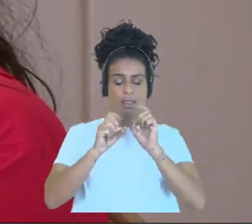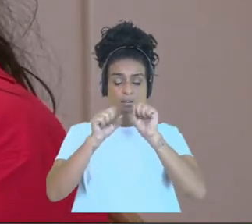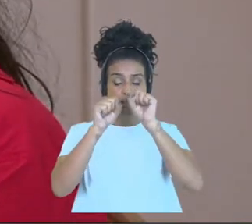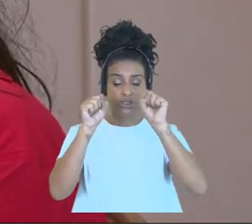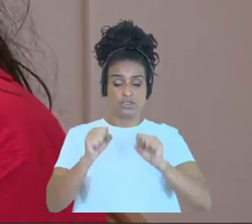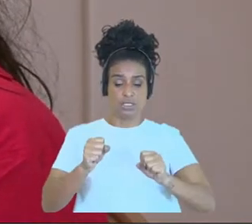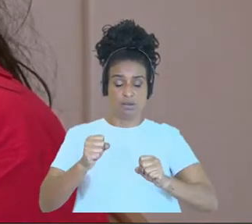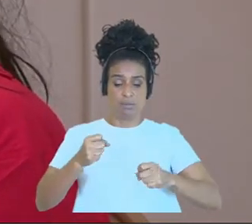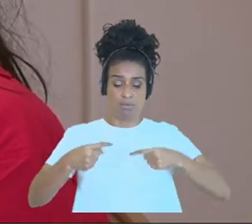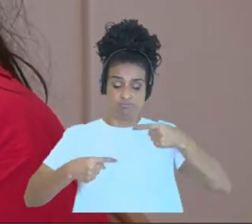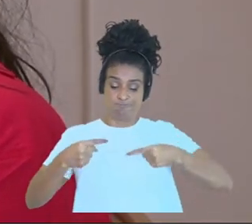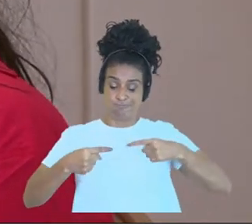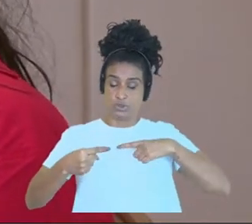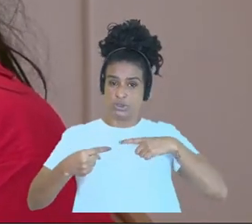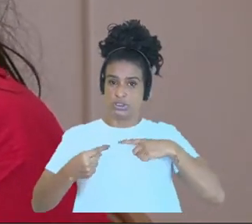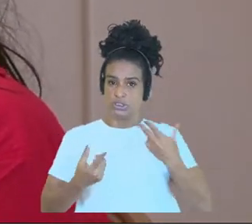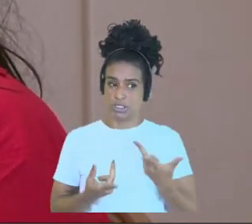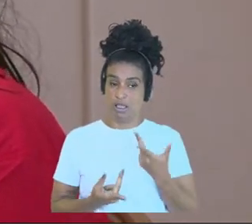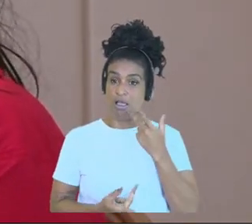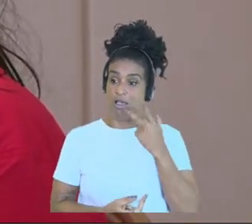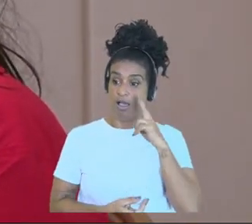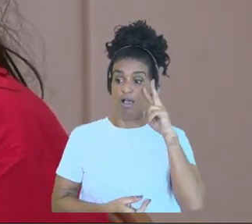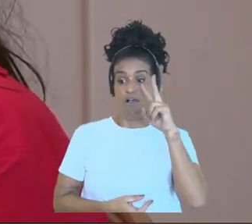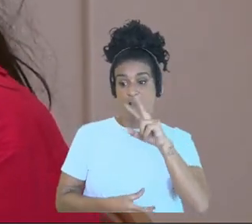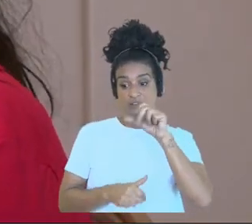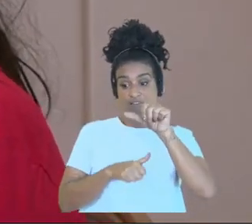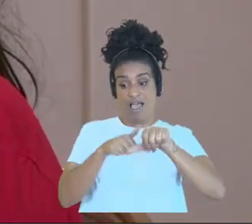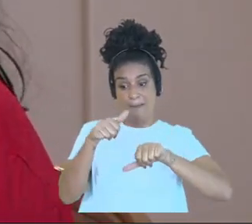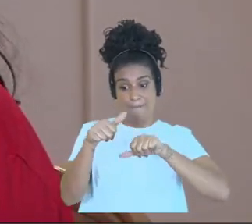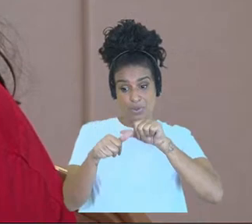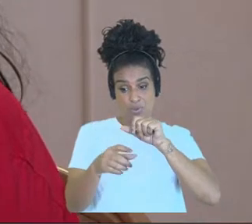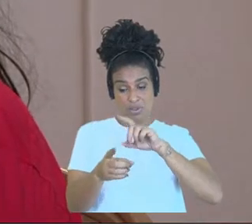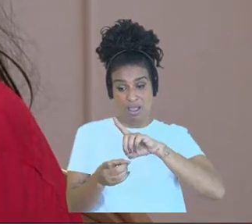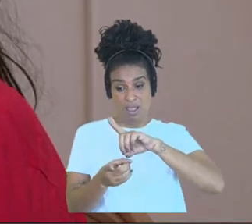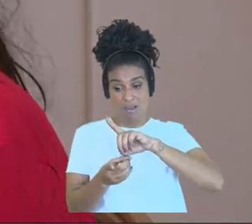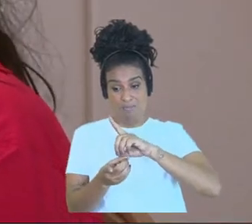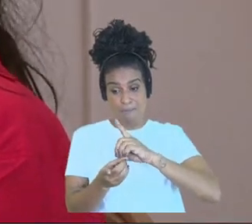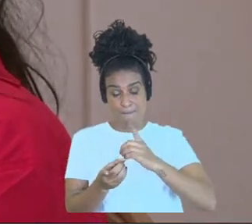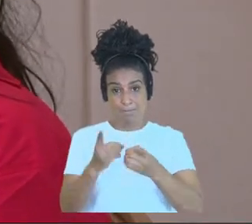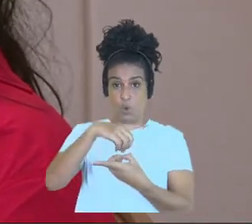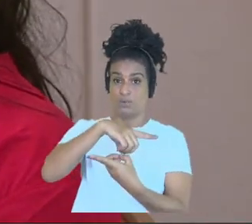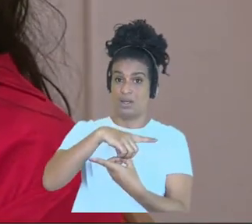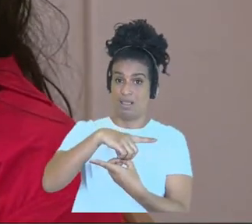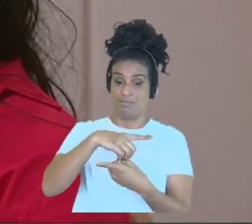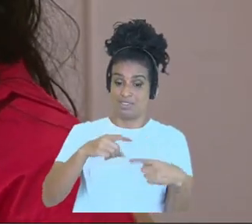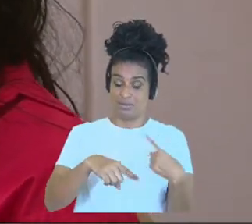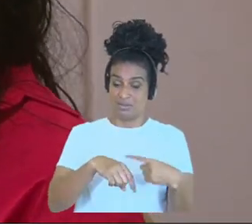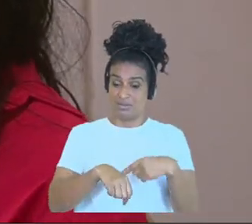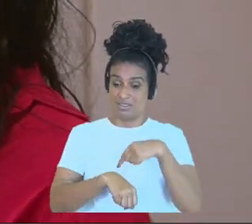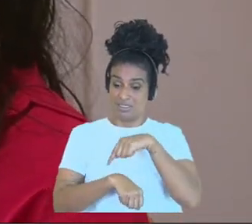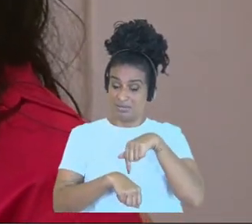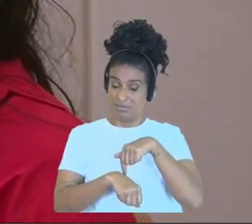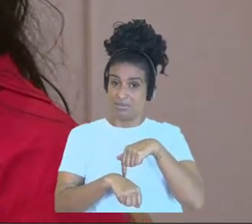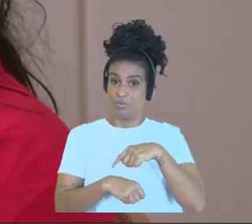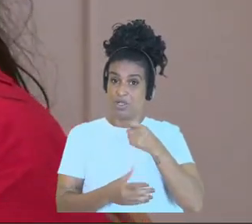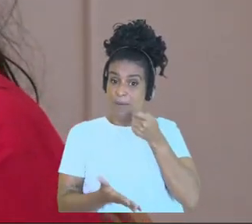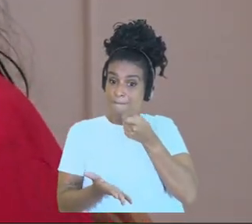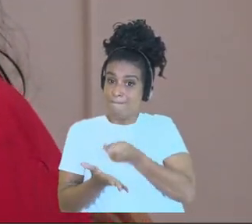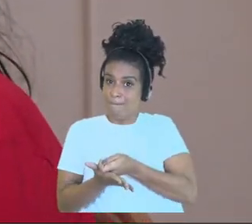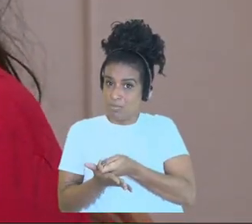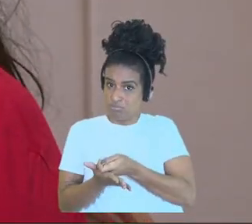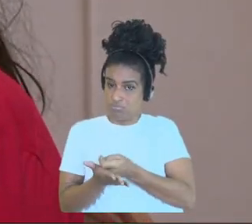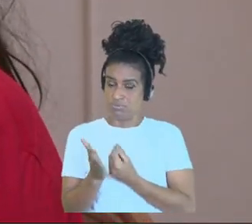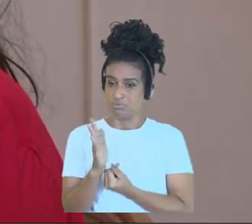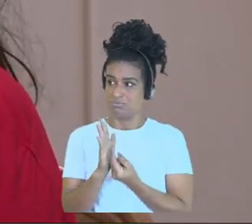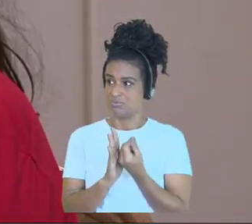o Fleischer estava falando, olha, o sistema político vai mudar de cabeça para baixo no Brasil o dia que o orçamento virar impositivo. Né?